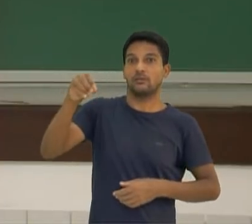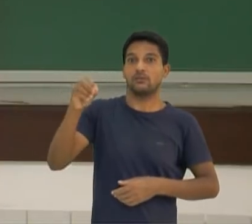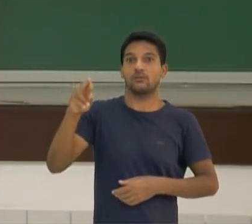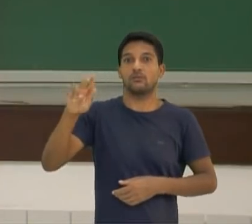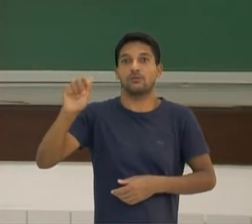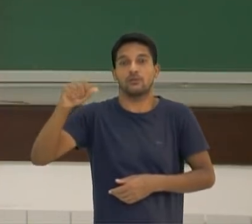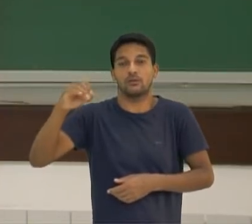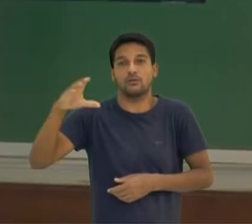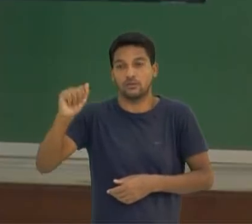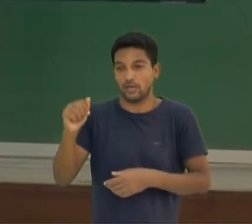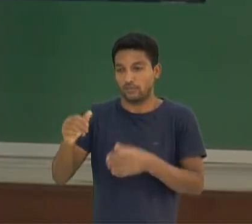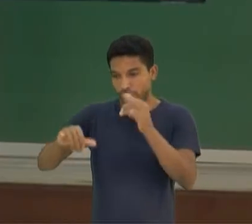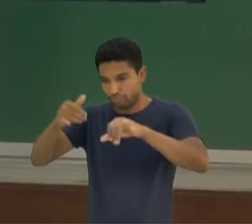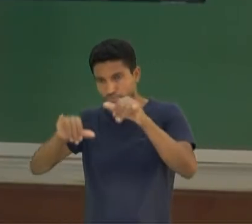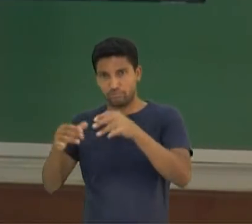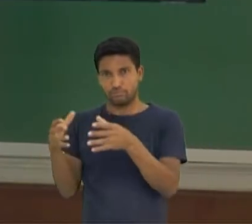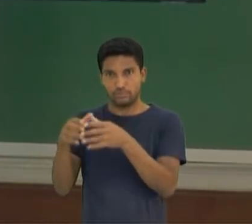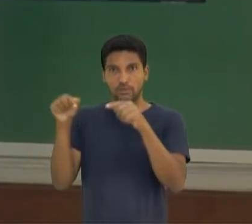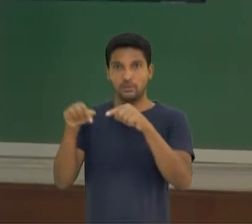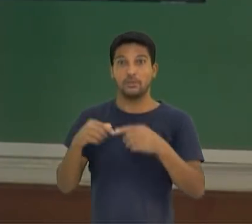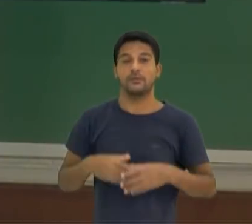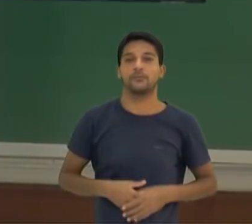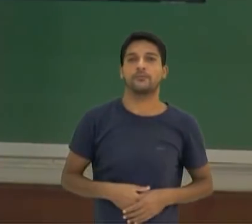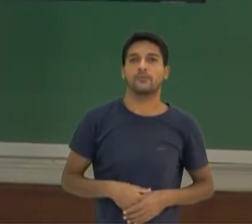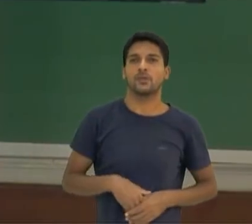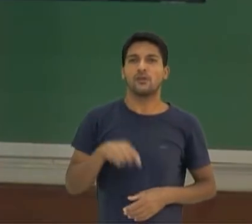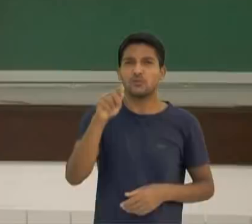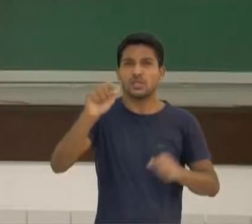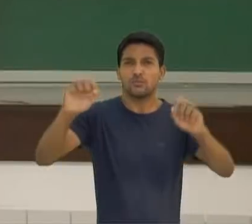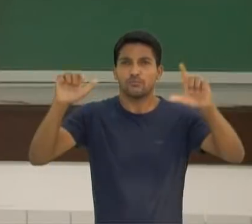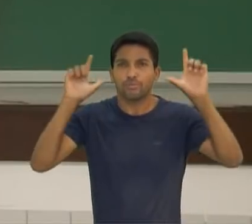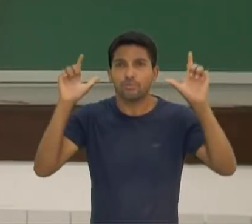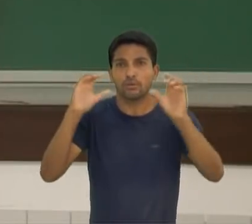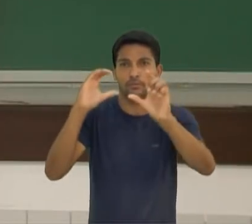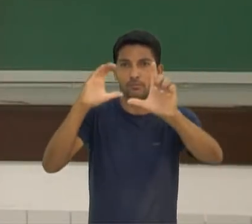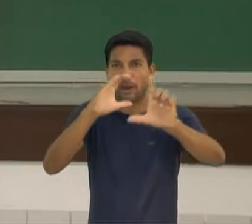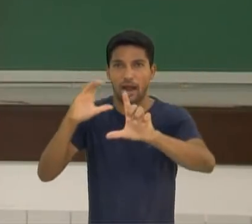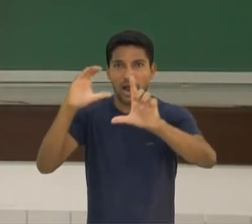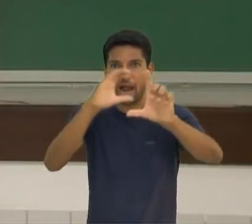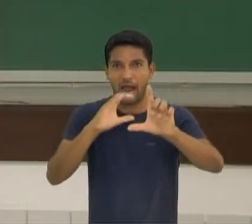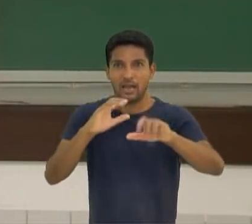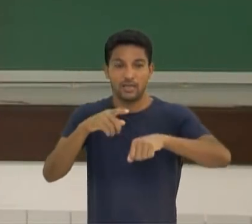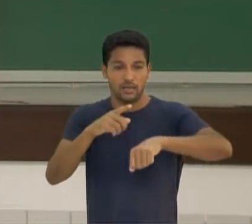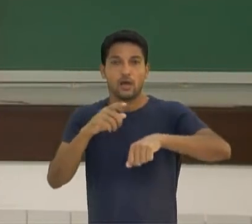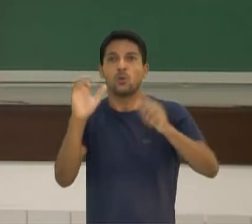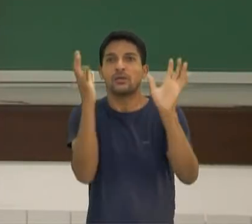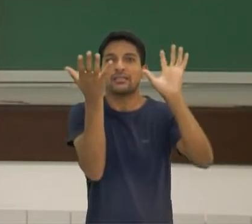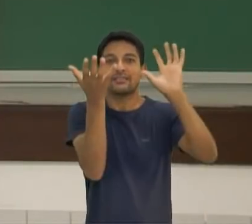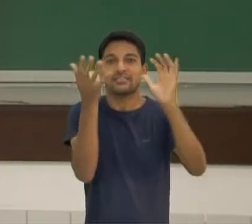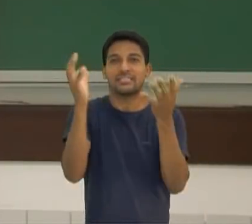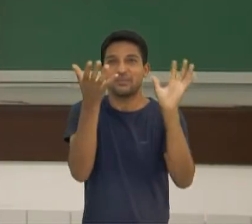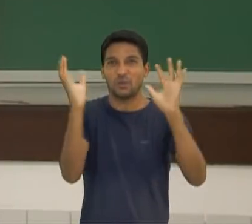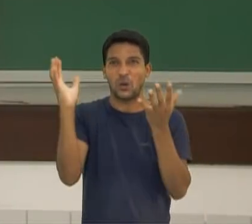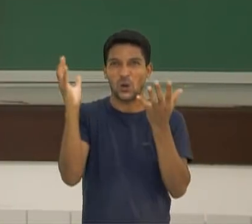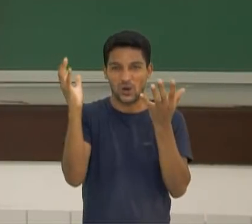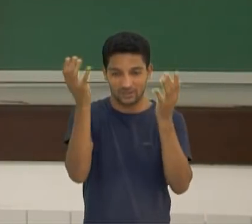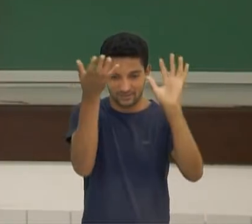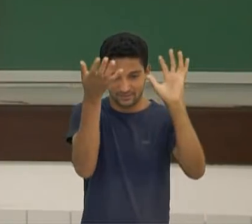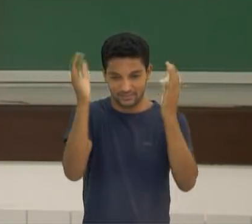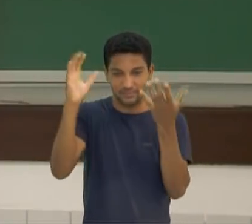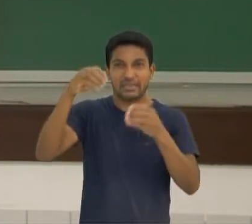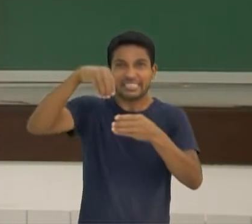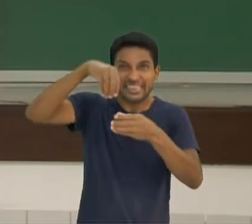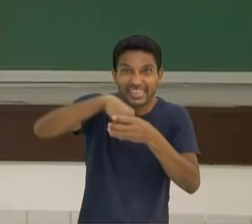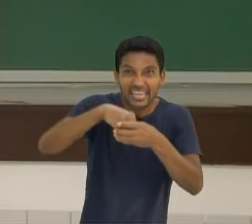então. Eu não sei como é que tá o tempo hoje, vocês assistindo a aula, mas eu vou falar pra vocês que tá um calor aqui dentro, galera. E ainda tem